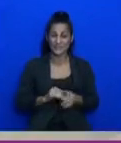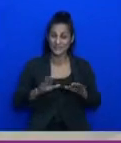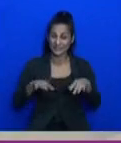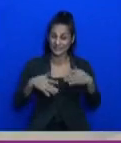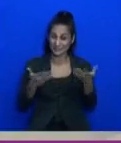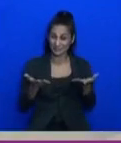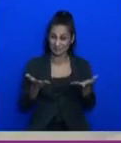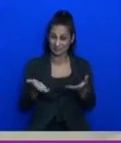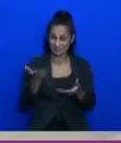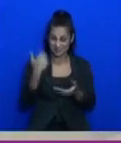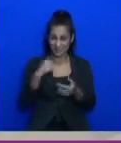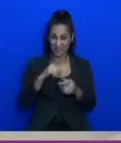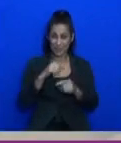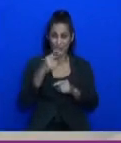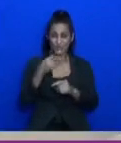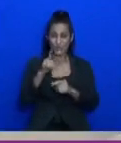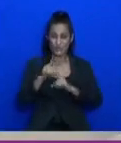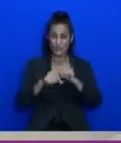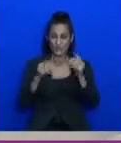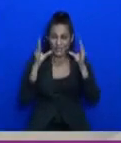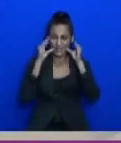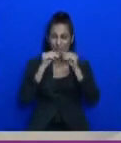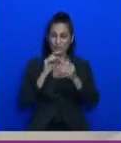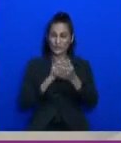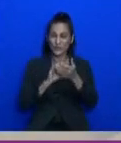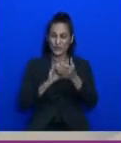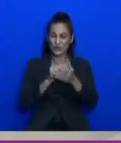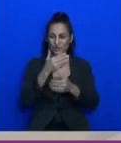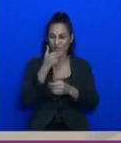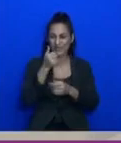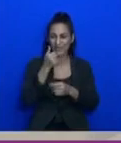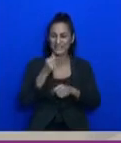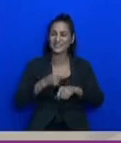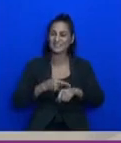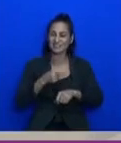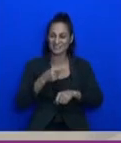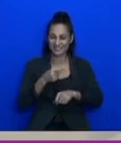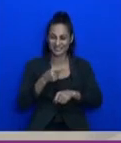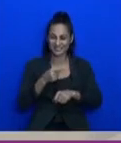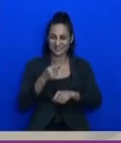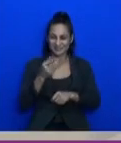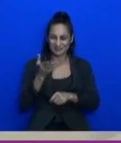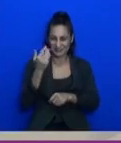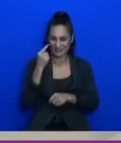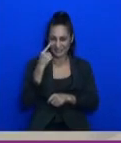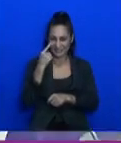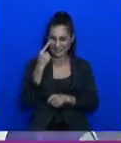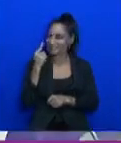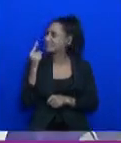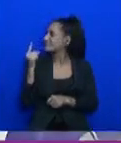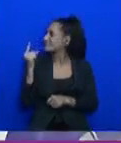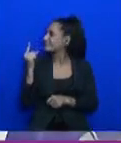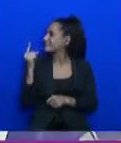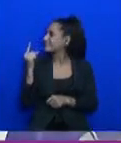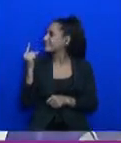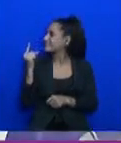Então vamos lá. Último sorteio desta noite, Lotofácil. Chegou a hora. Bolas